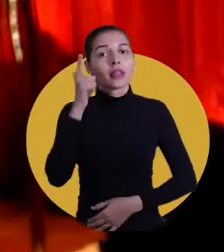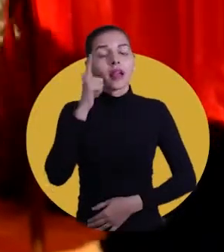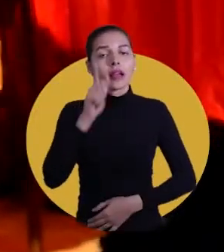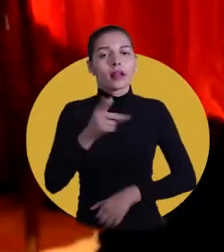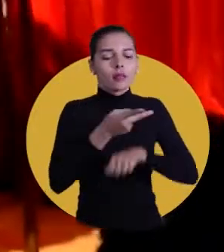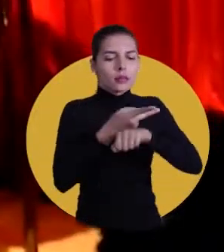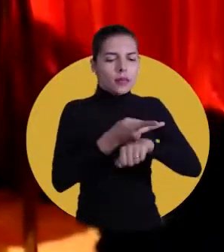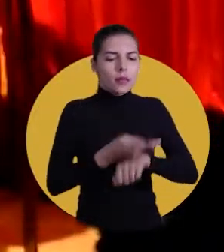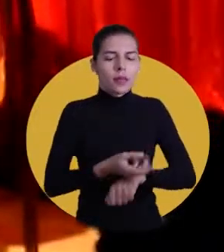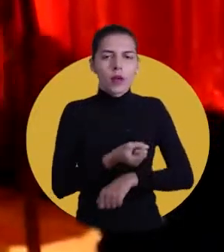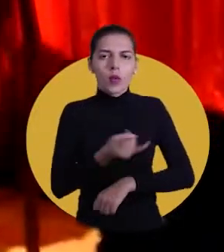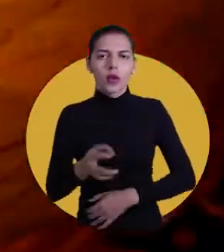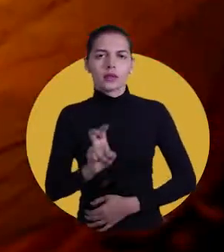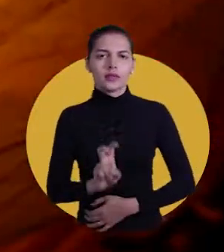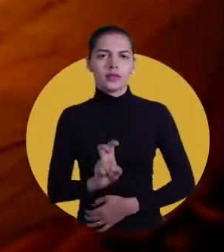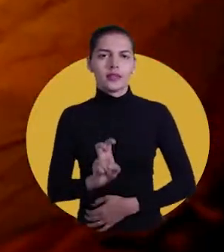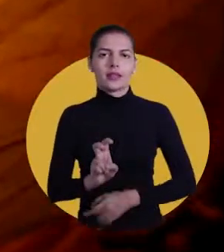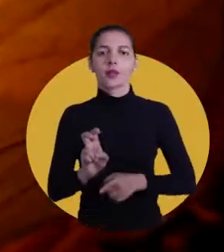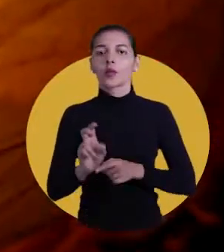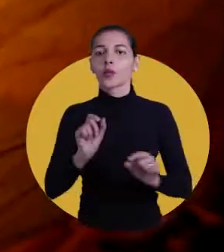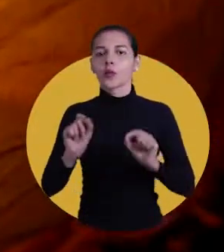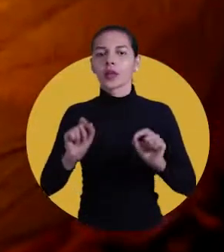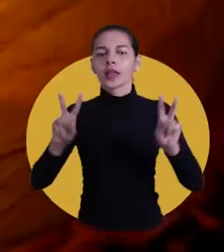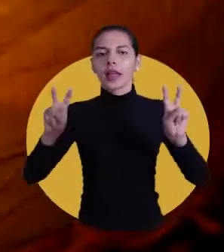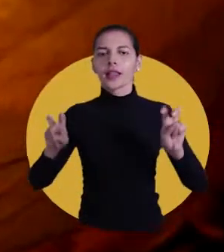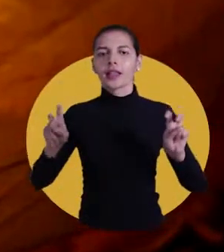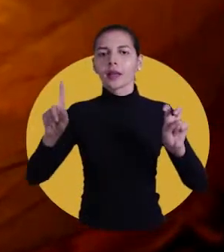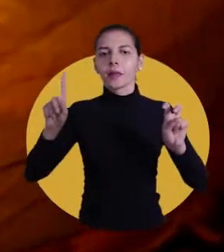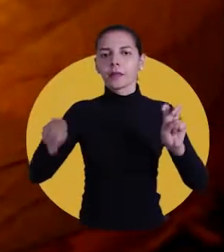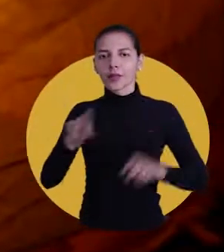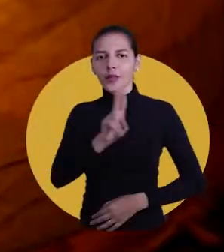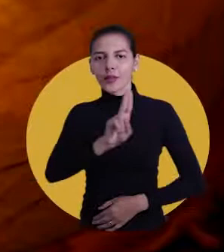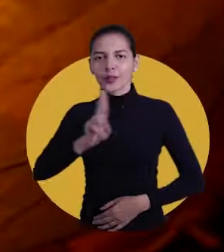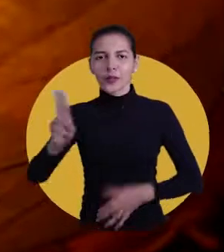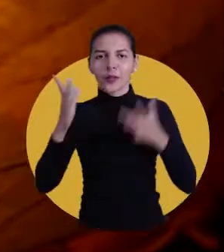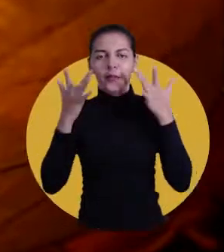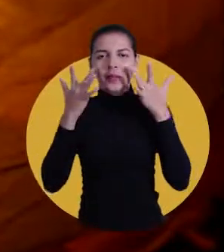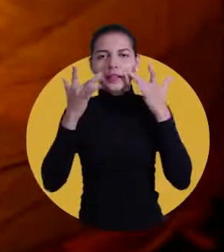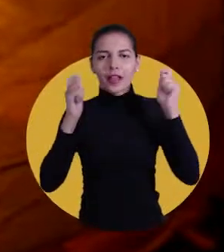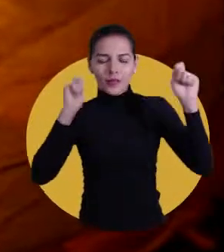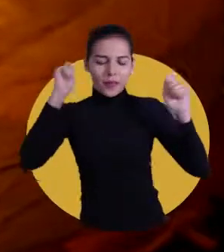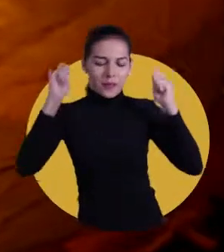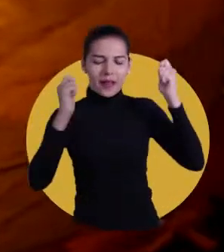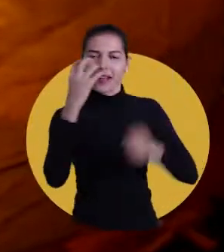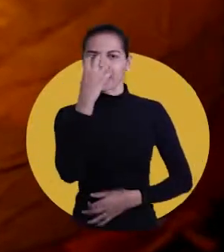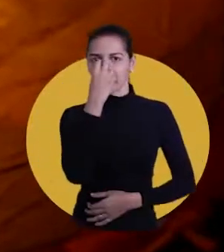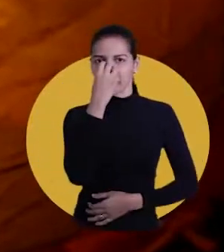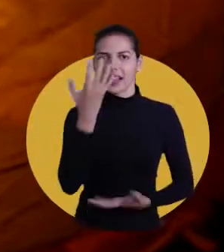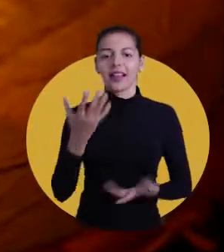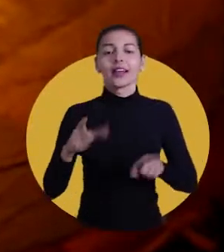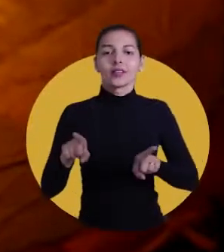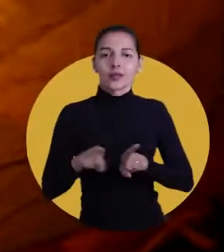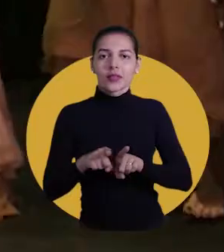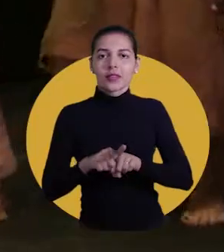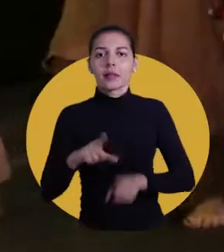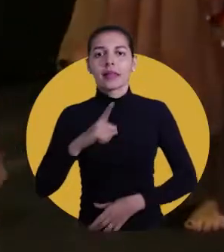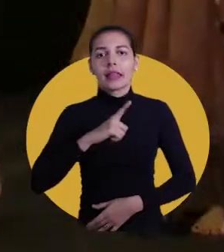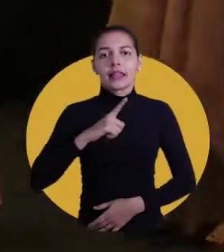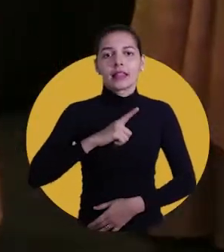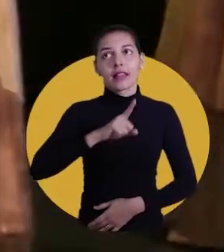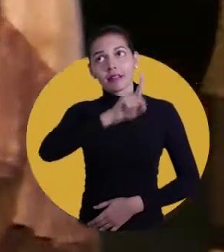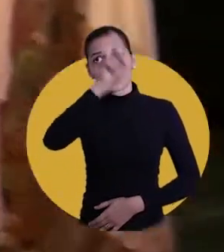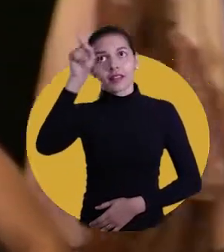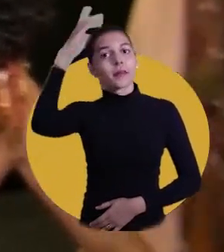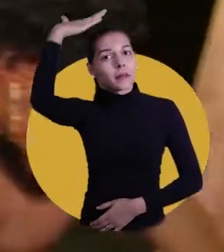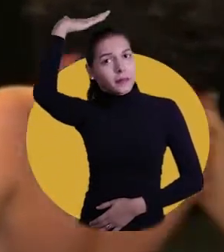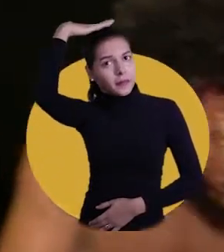montagem do espetáculo Balada de um Palhaço, no Festival Nacional de Teatro da cidade de Dois Vizinhos, no estado do Paraná. O grupo